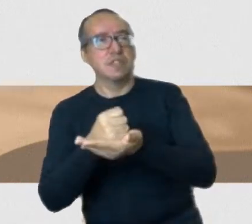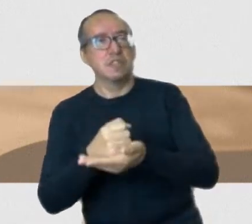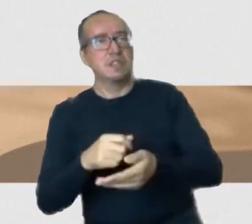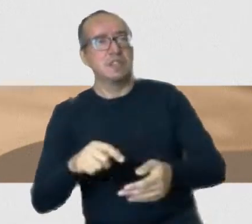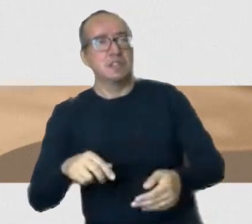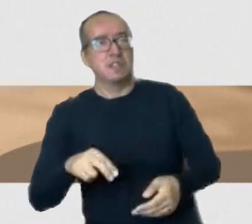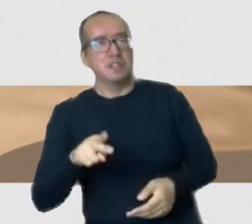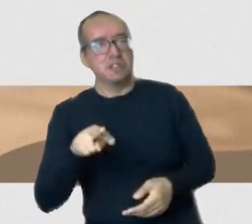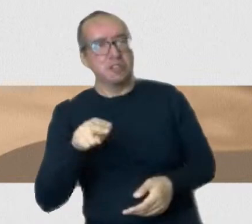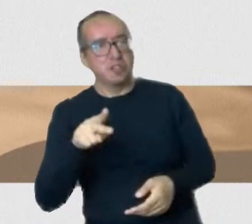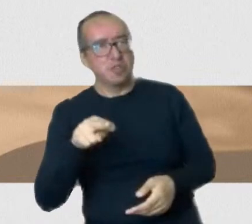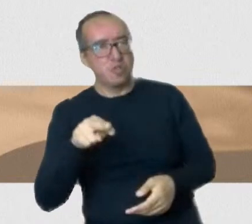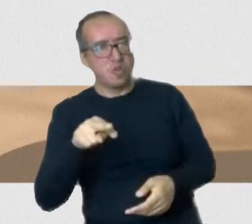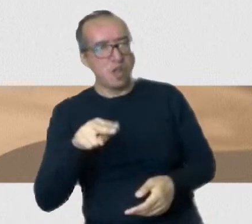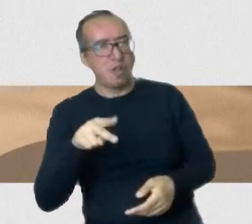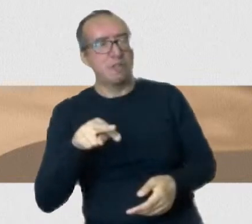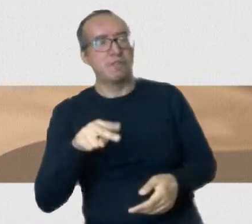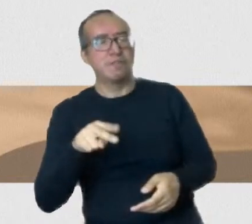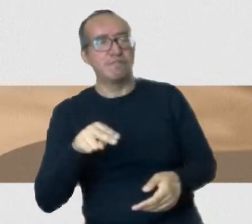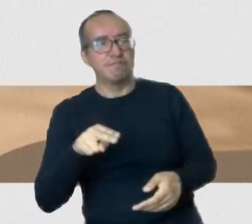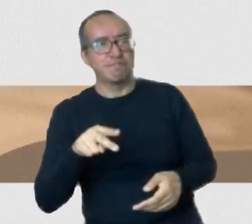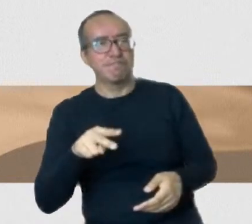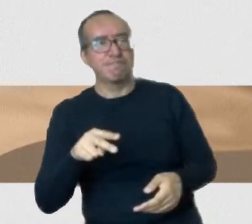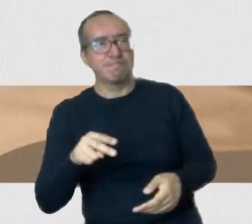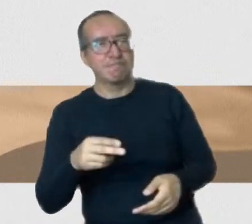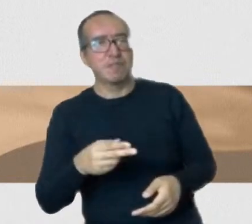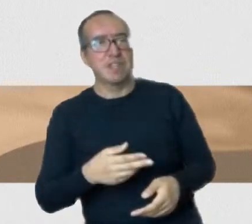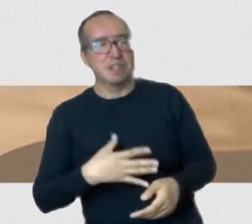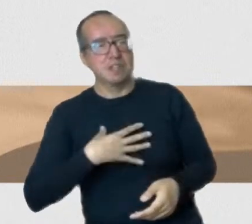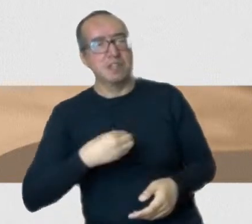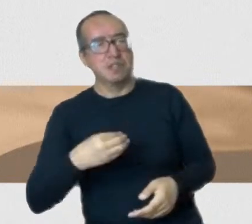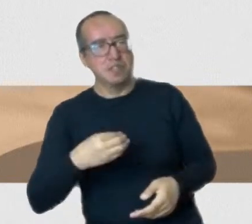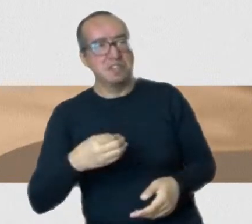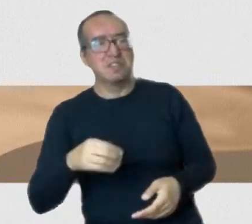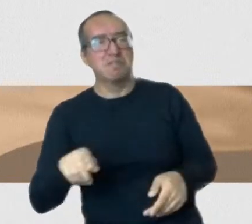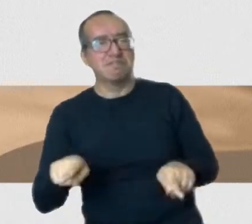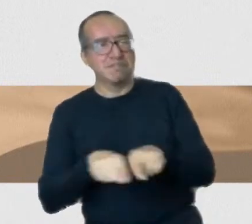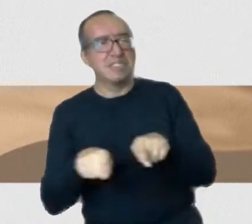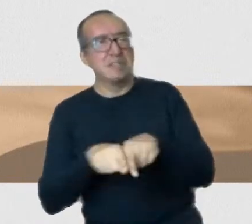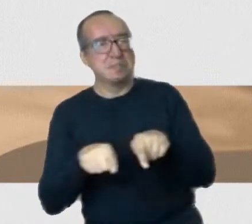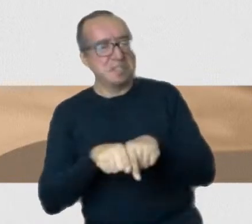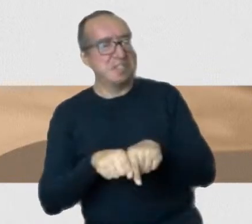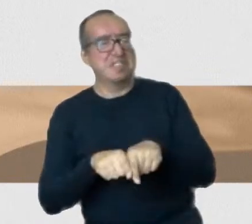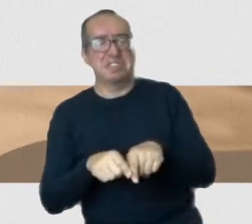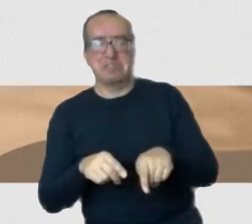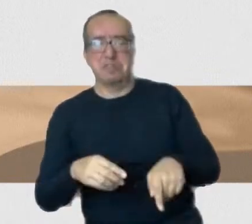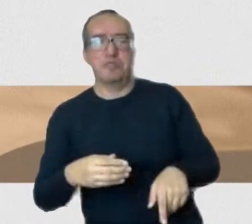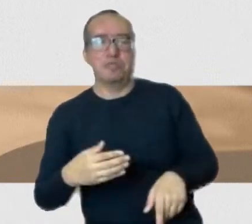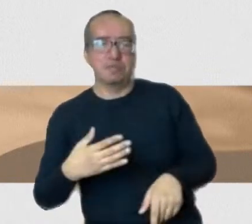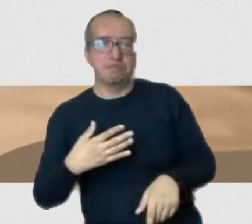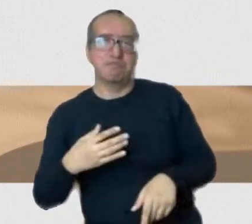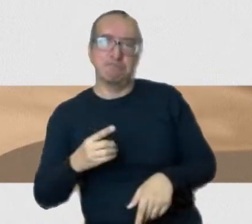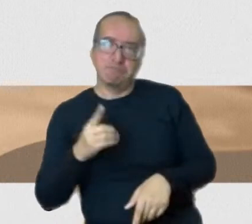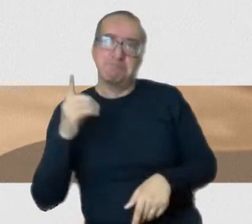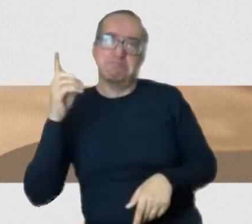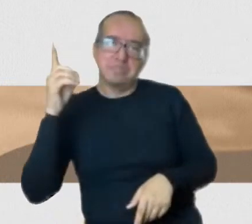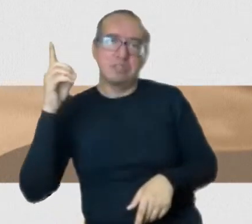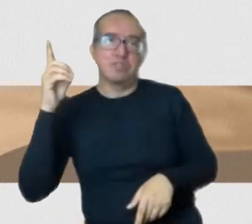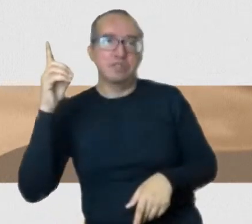Então ele dirá aos que estiverem à sua esquerda, malditos, apartem-se de mim para o fogo